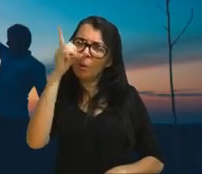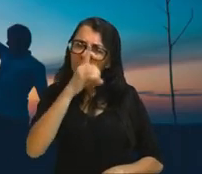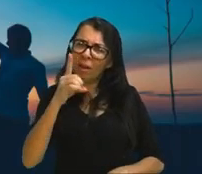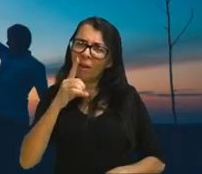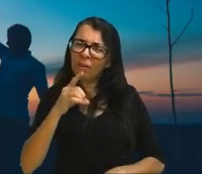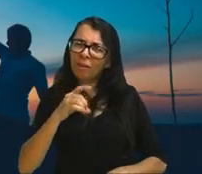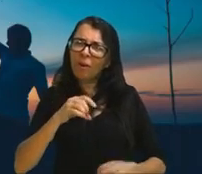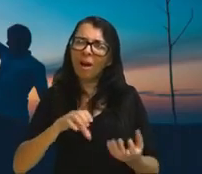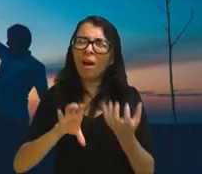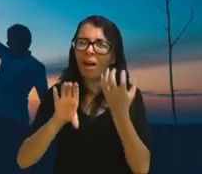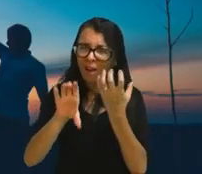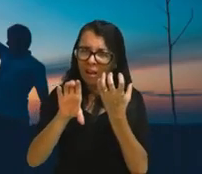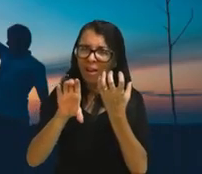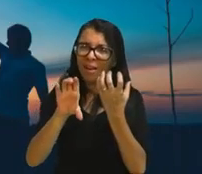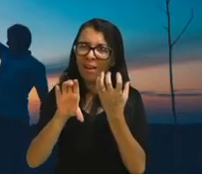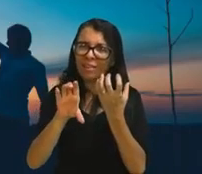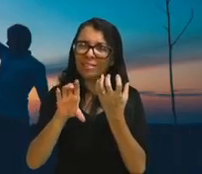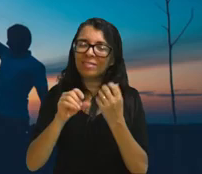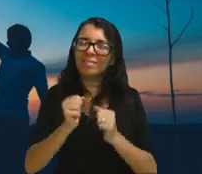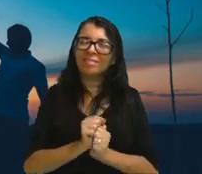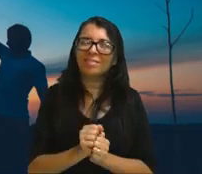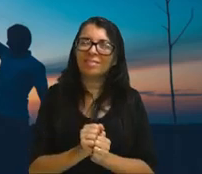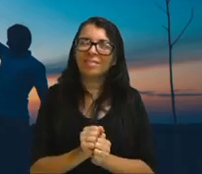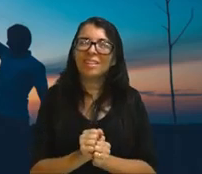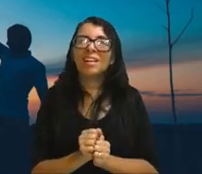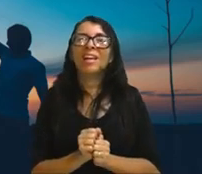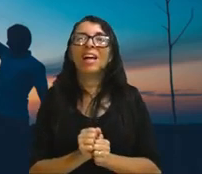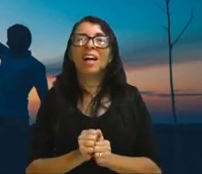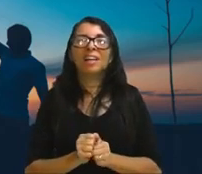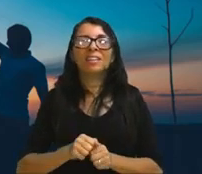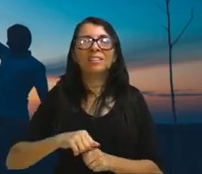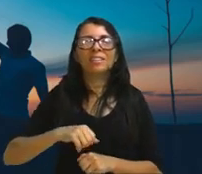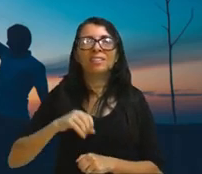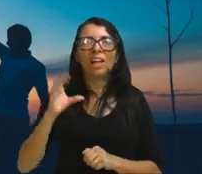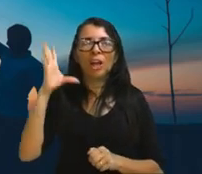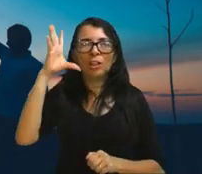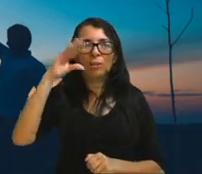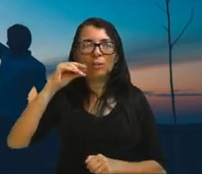esteja compartilhando também o link, para que outras pessoas também sejam